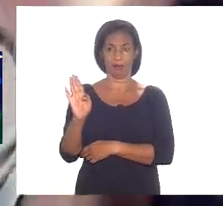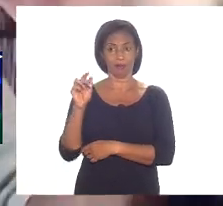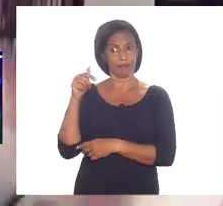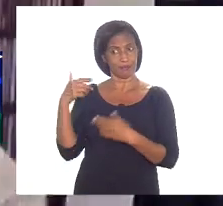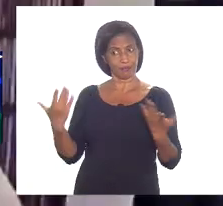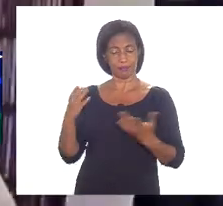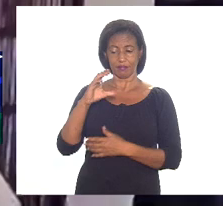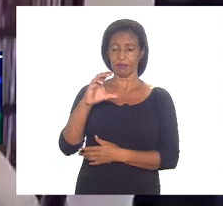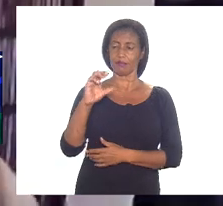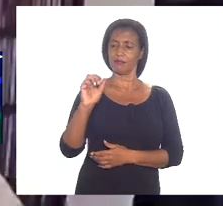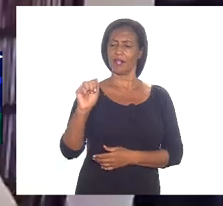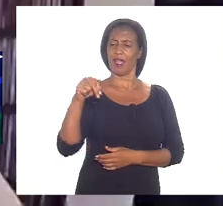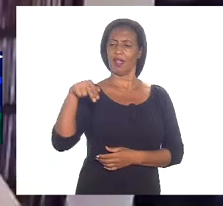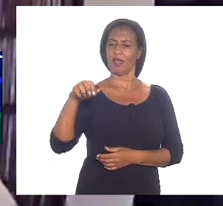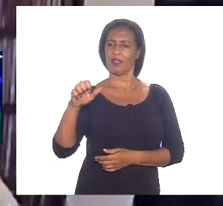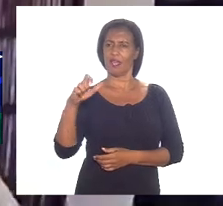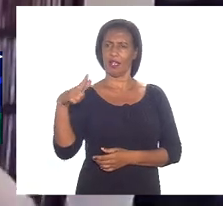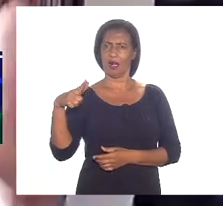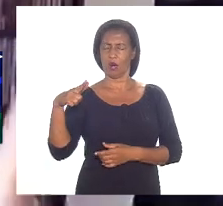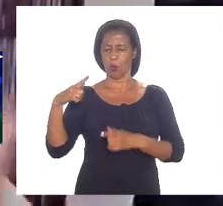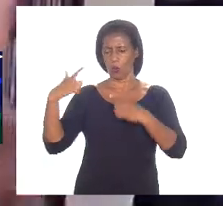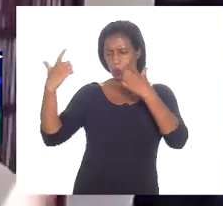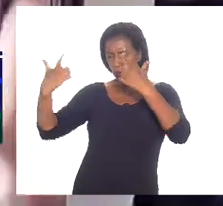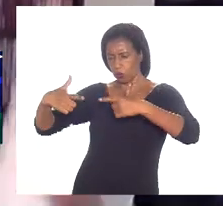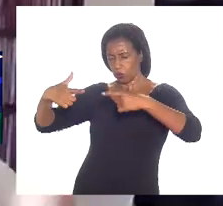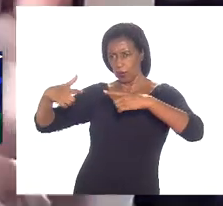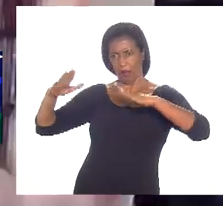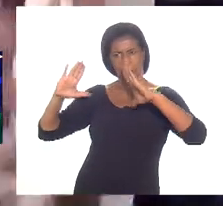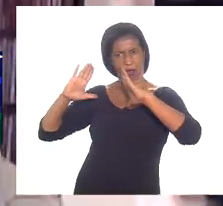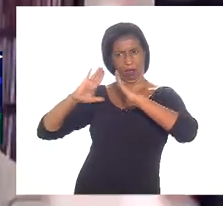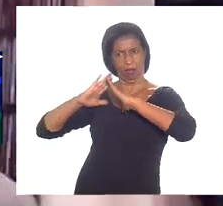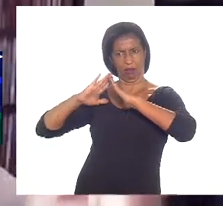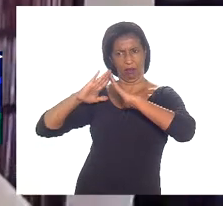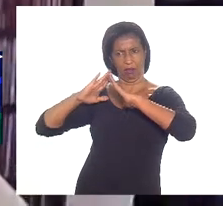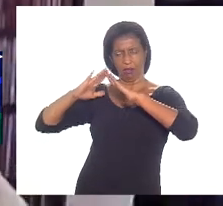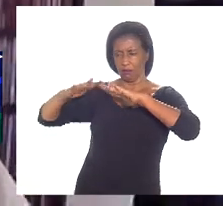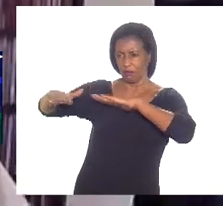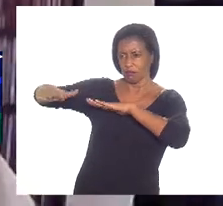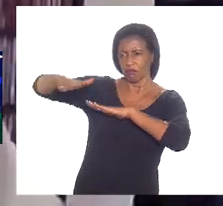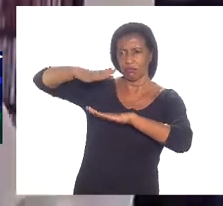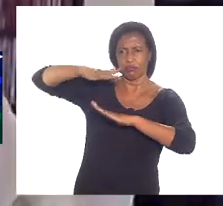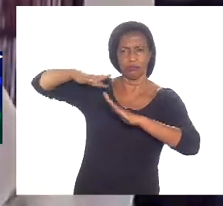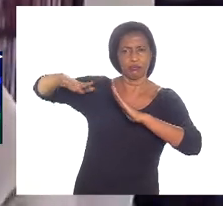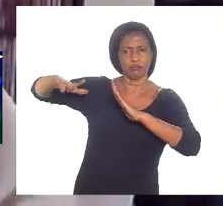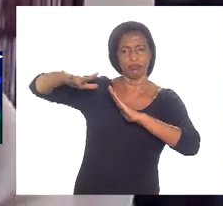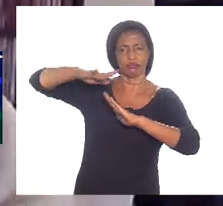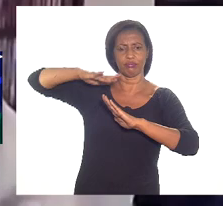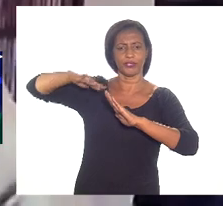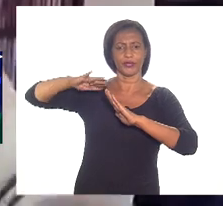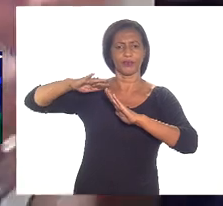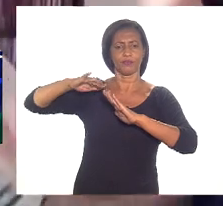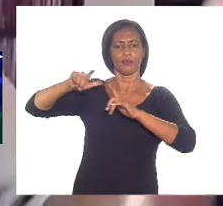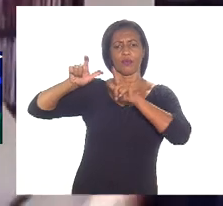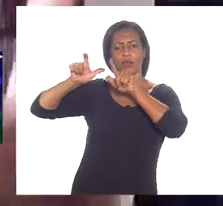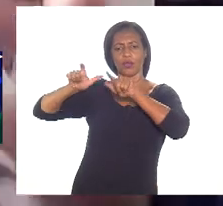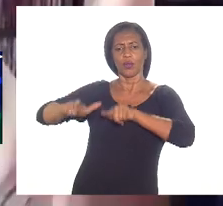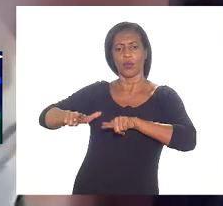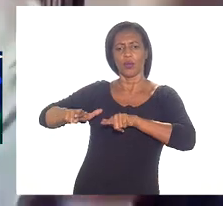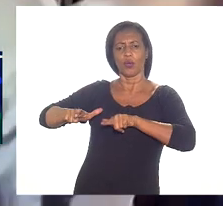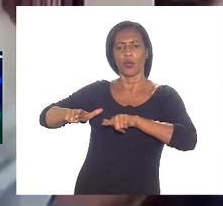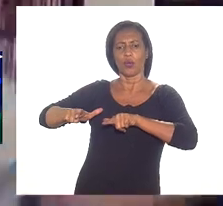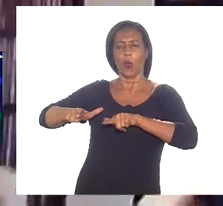Canecão with 15 Cia na Cidade do Rio de Janeiro onde